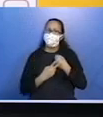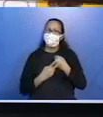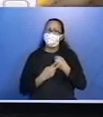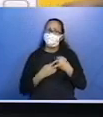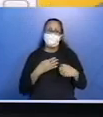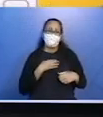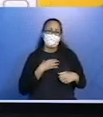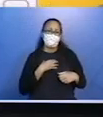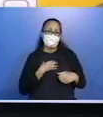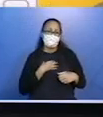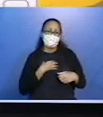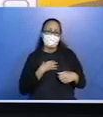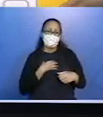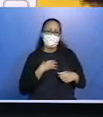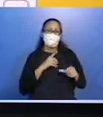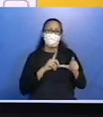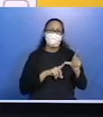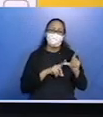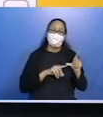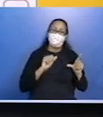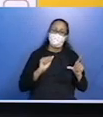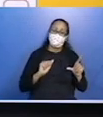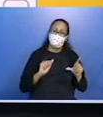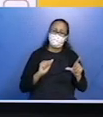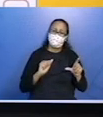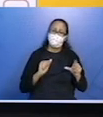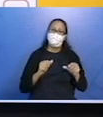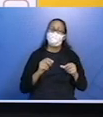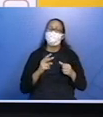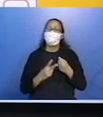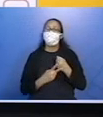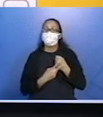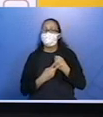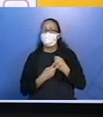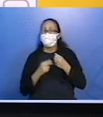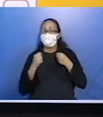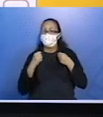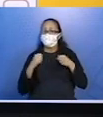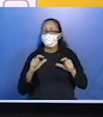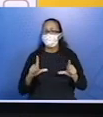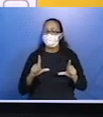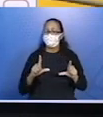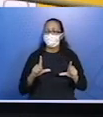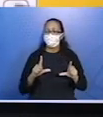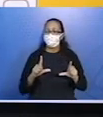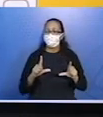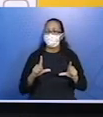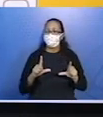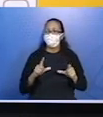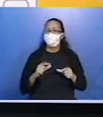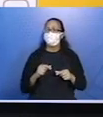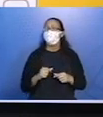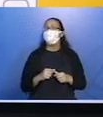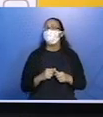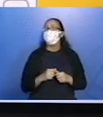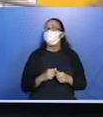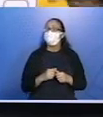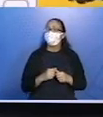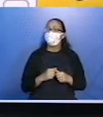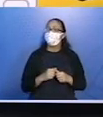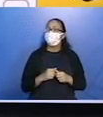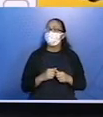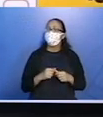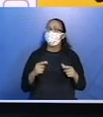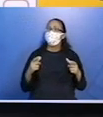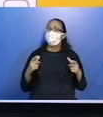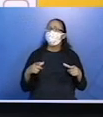tenho várias frases, tá? E eu tenho 2 quadradinhos. Então, aonde será que está o verbo na frase?